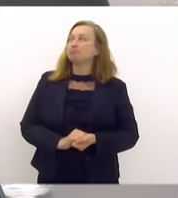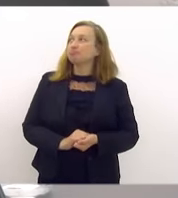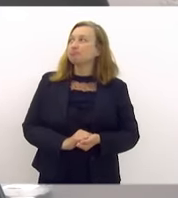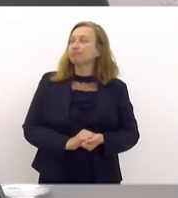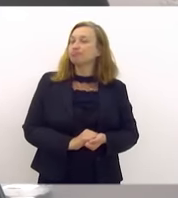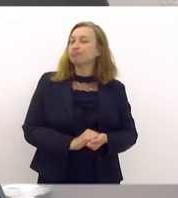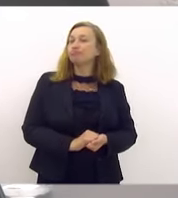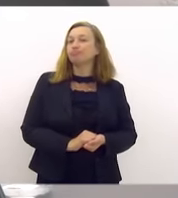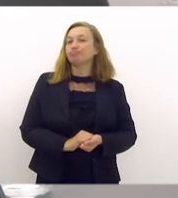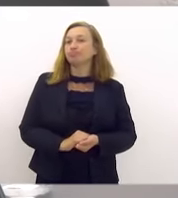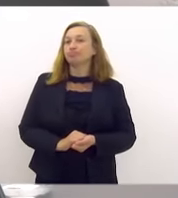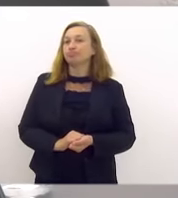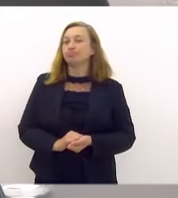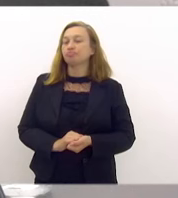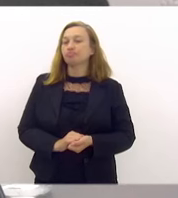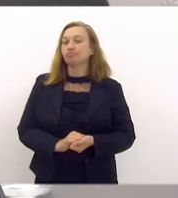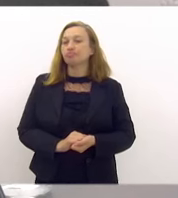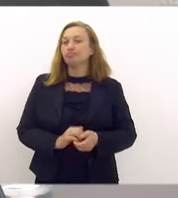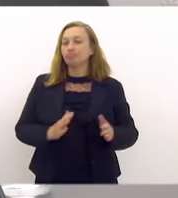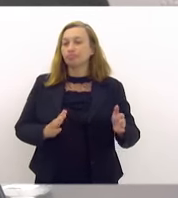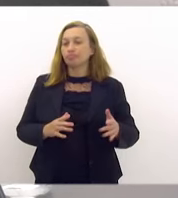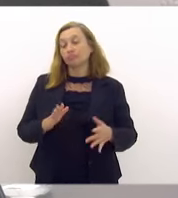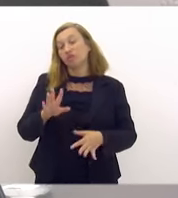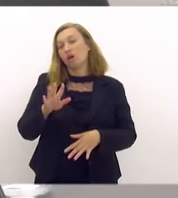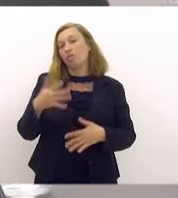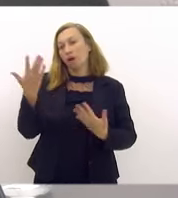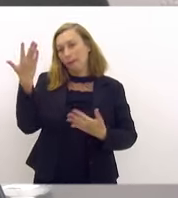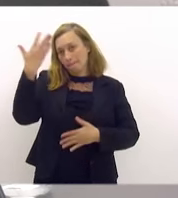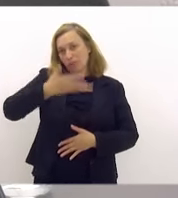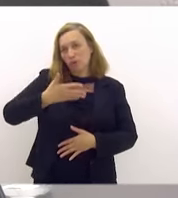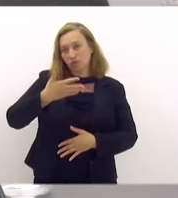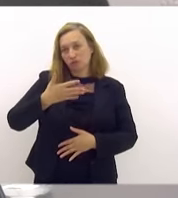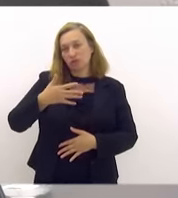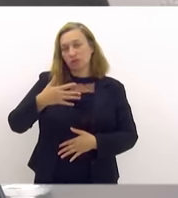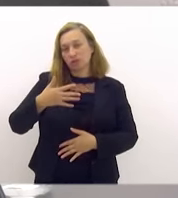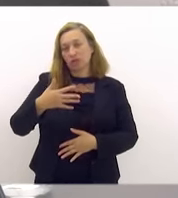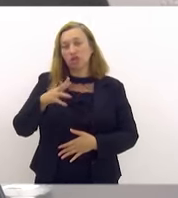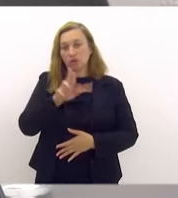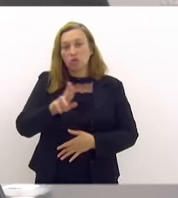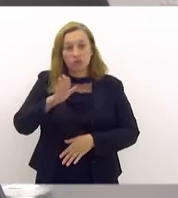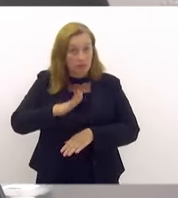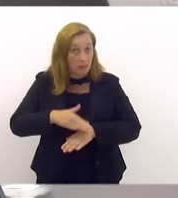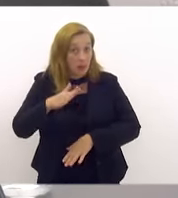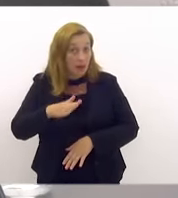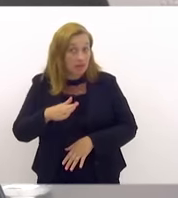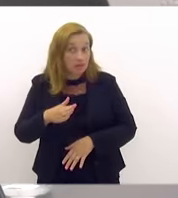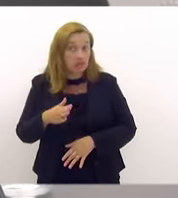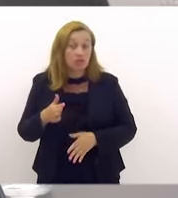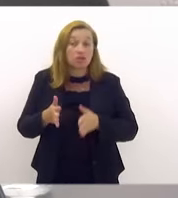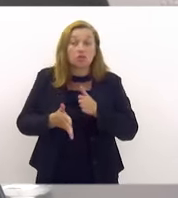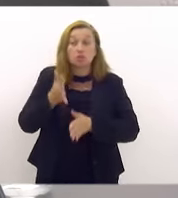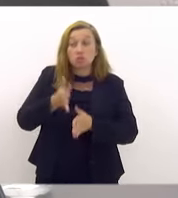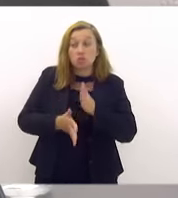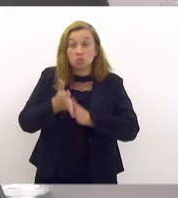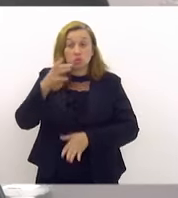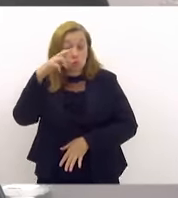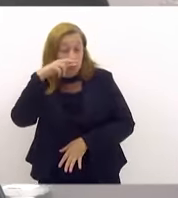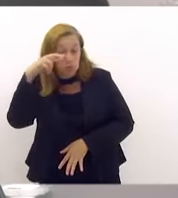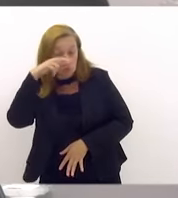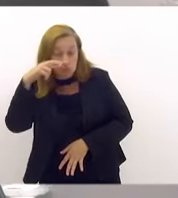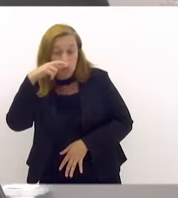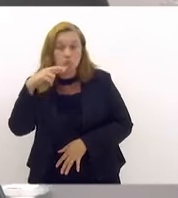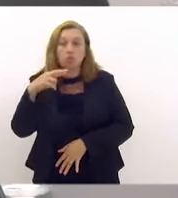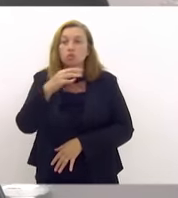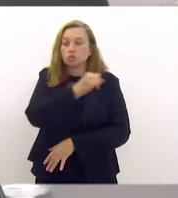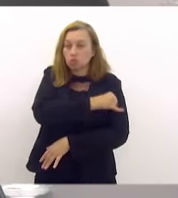meio de prova muito usual eu não tenho como dizer que não é é complexo a investigação no Rio de Janeiro é